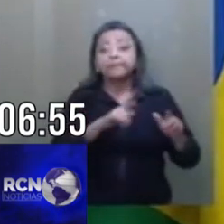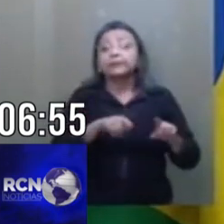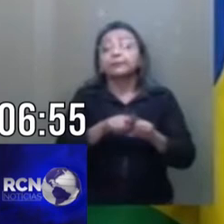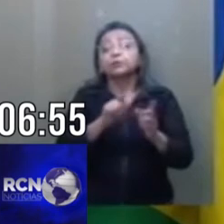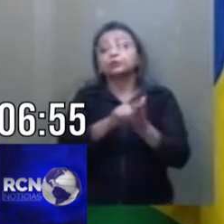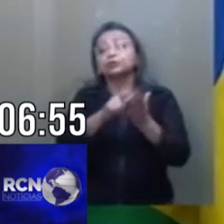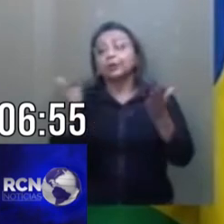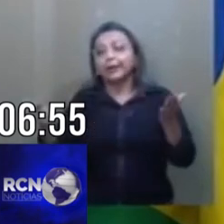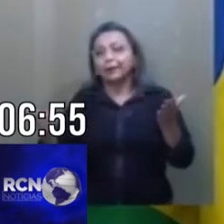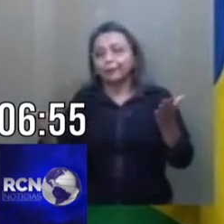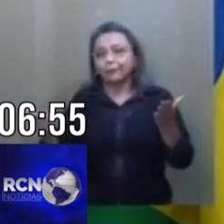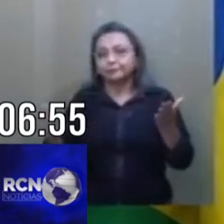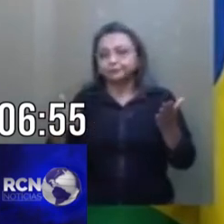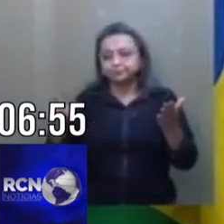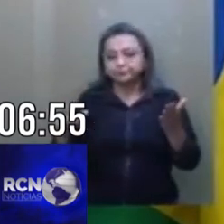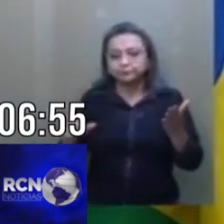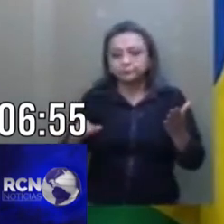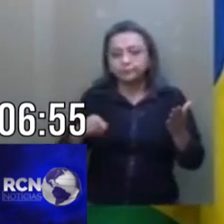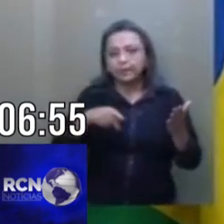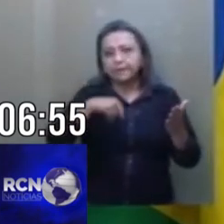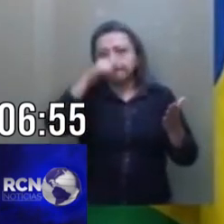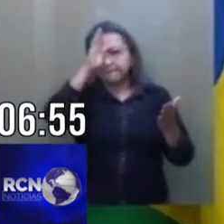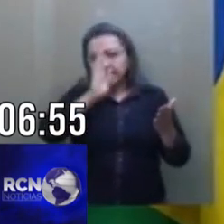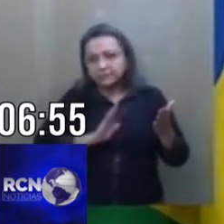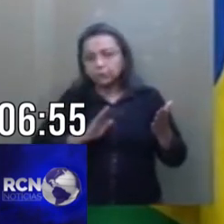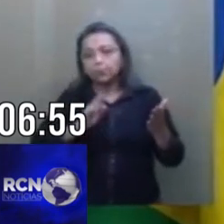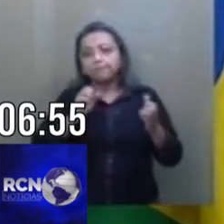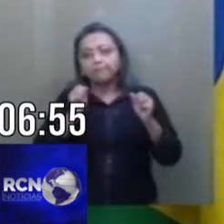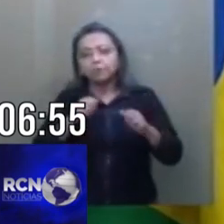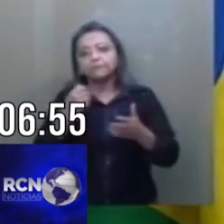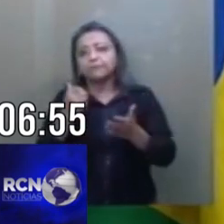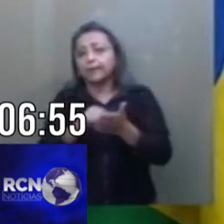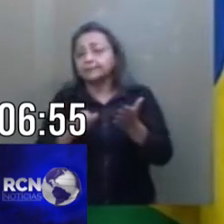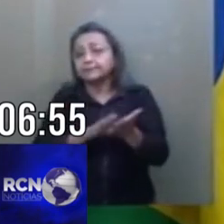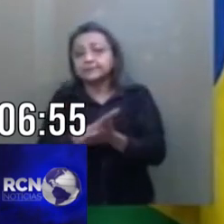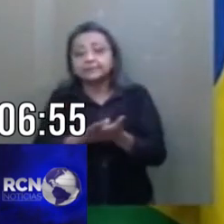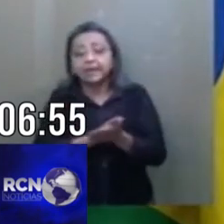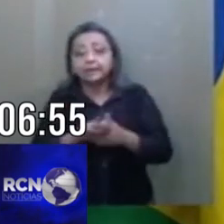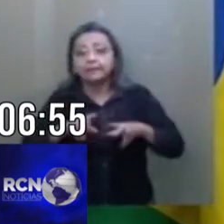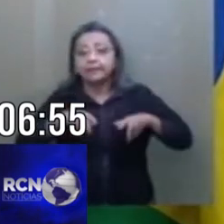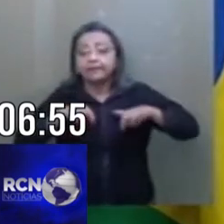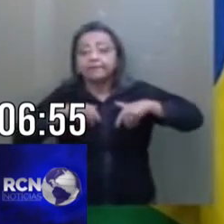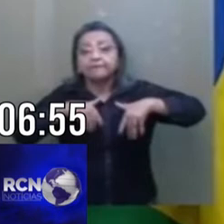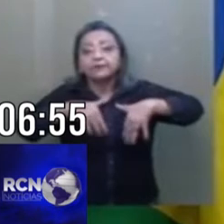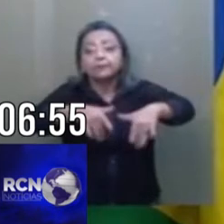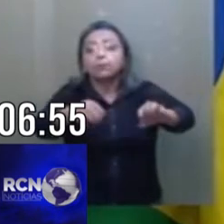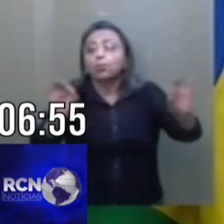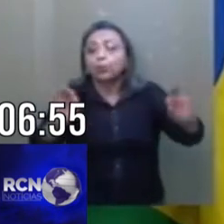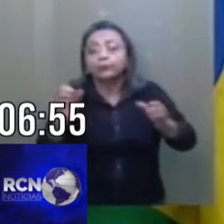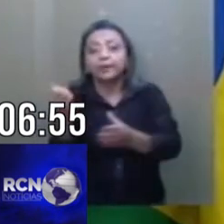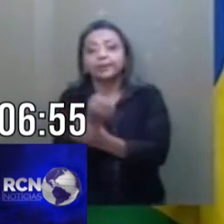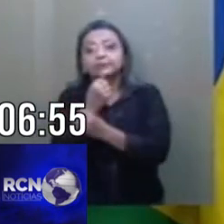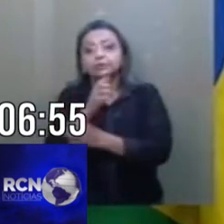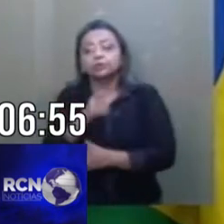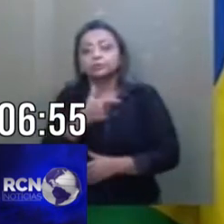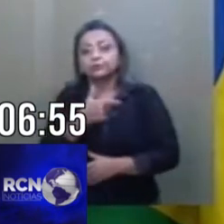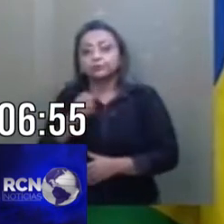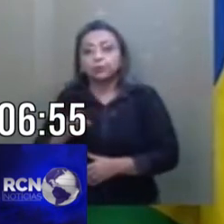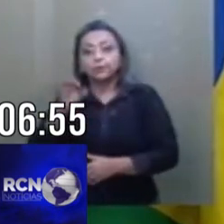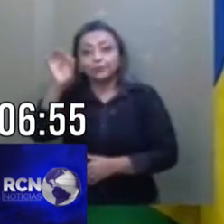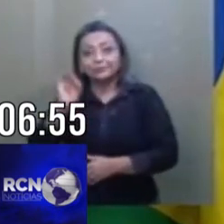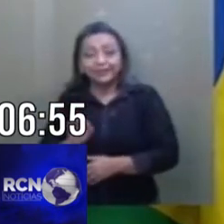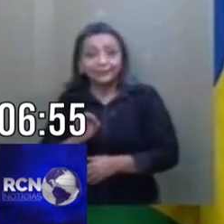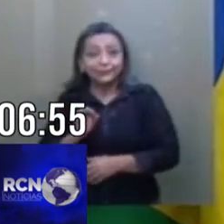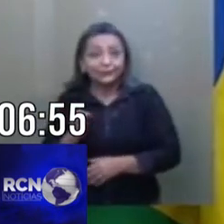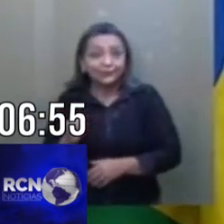de hoje. Os brasileiros podem ficar sem fertilizantes porque não tem garantia apenas de 28%